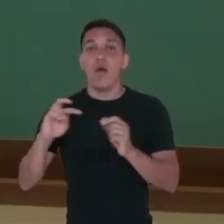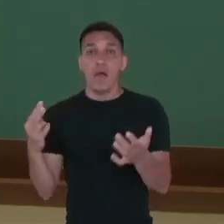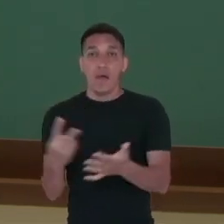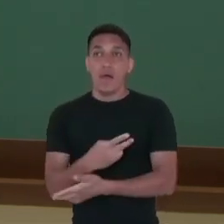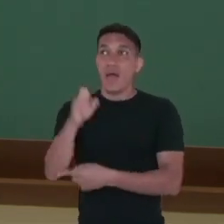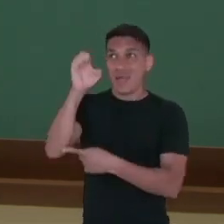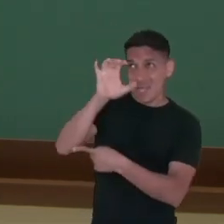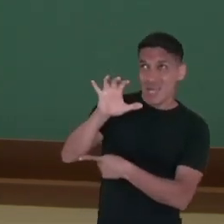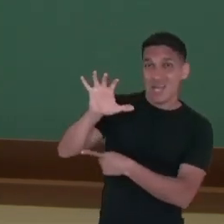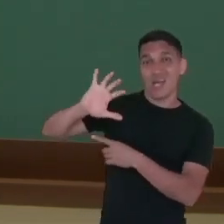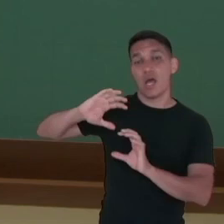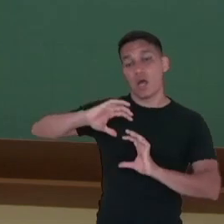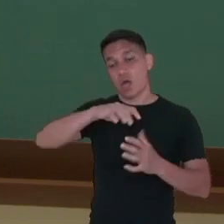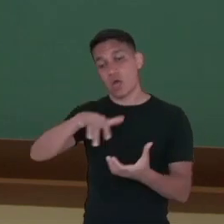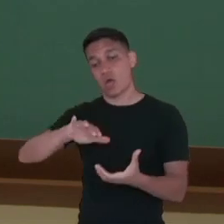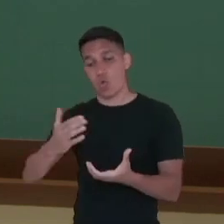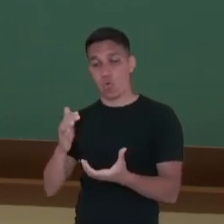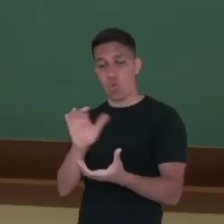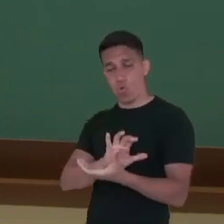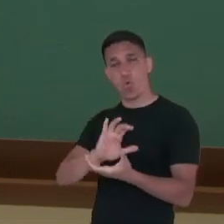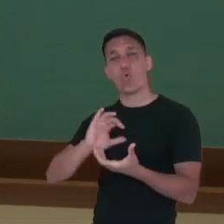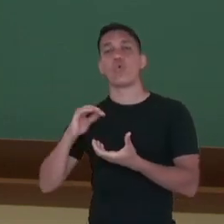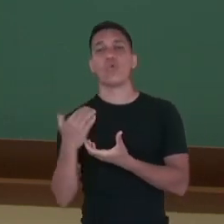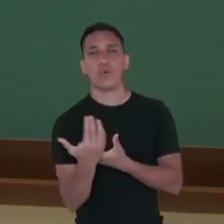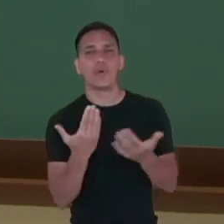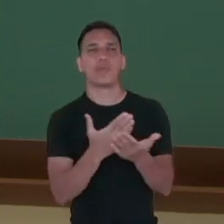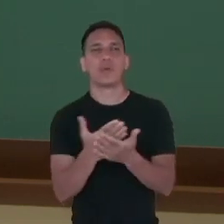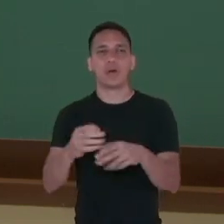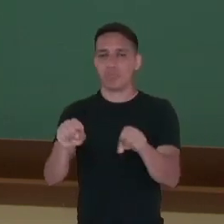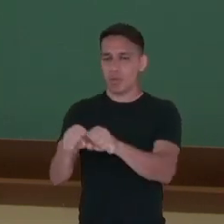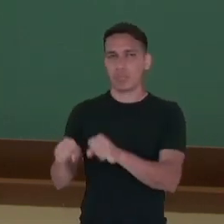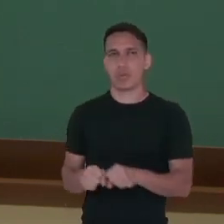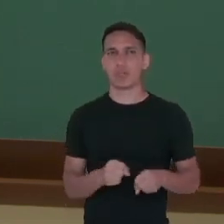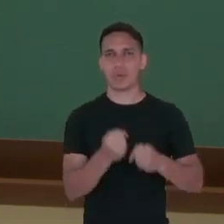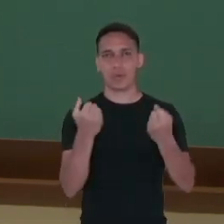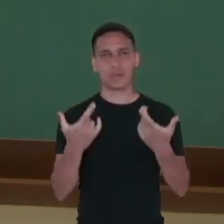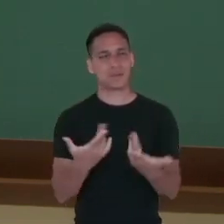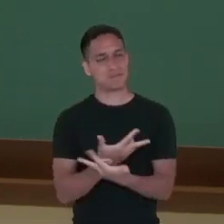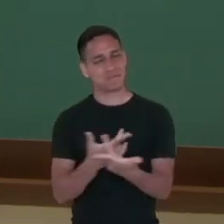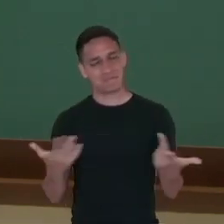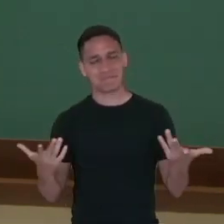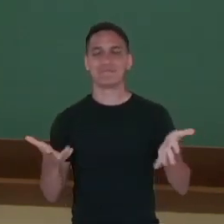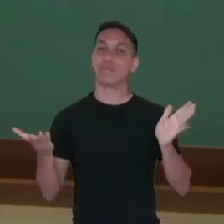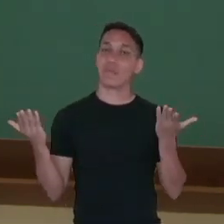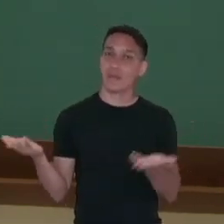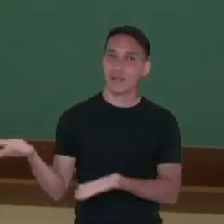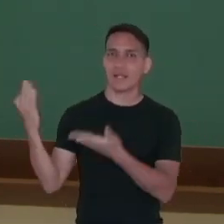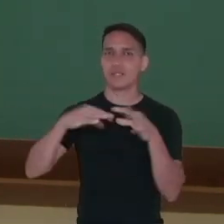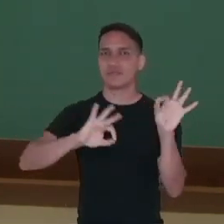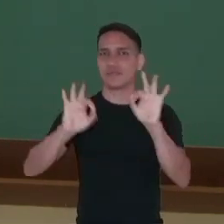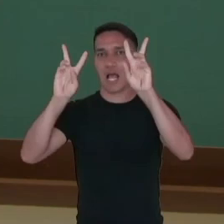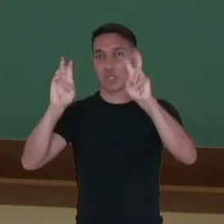Europa ocidental foi se fragmentando e os nobres se fortalecendo. Nesse vídeo,